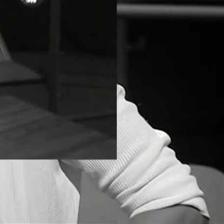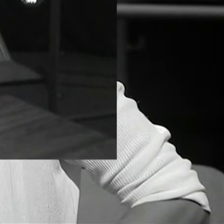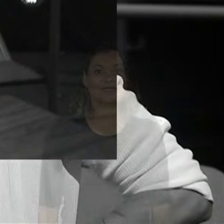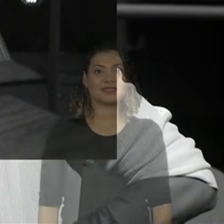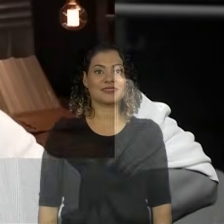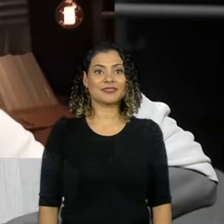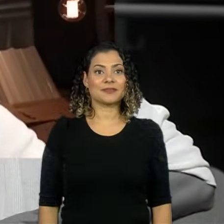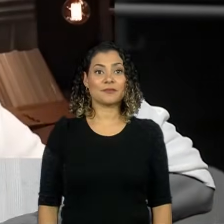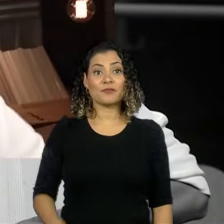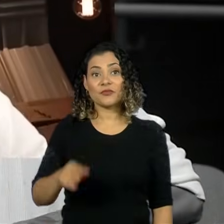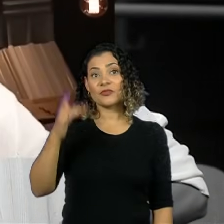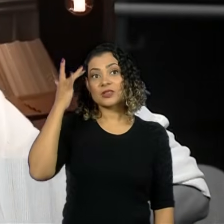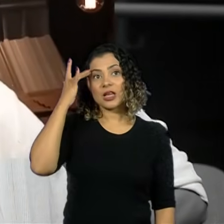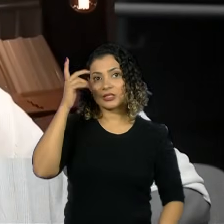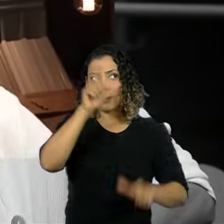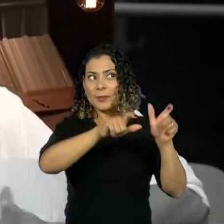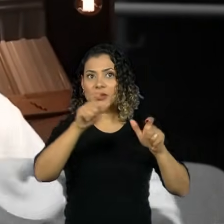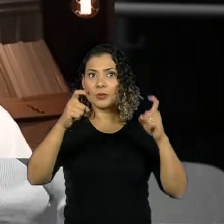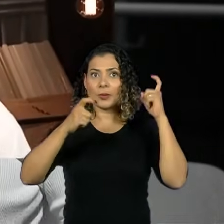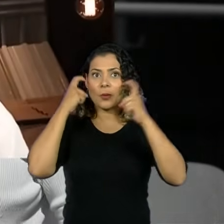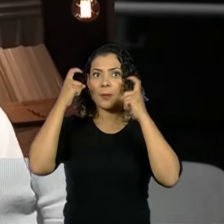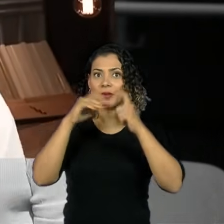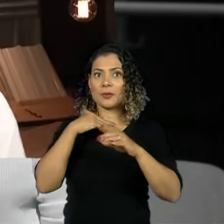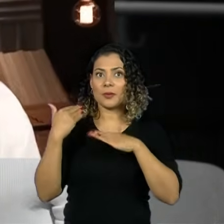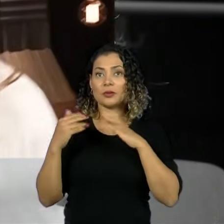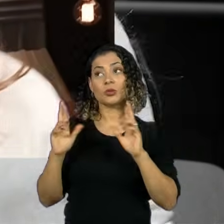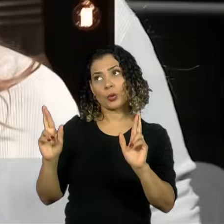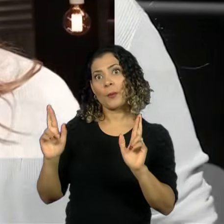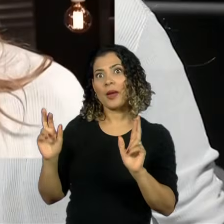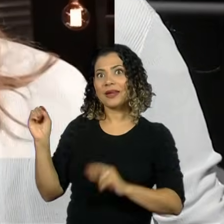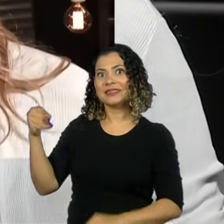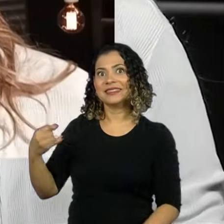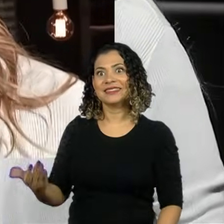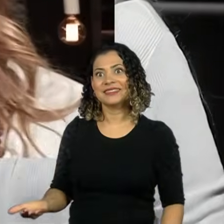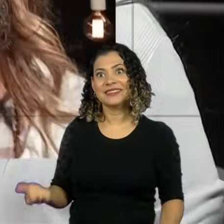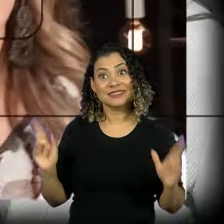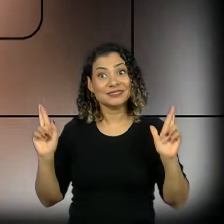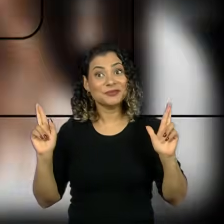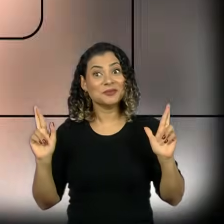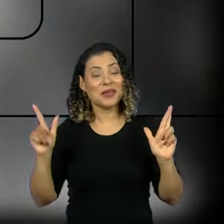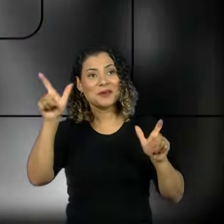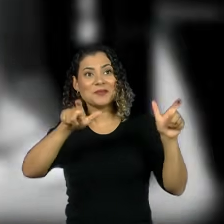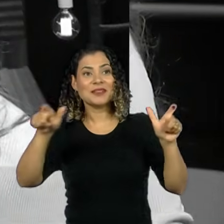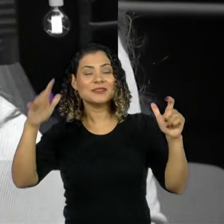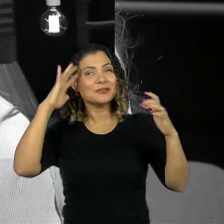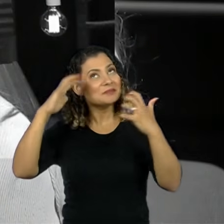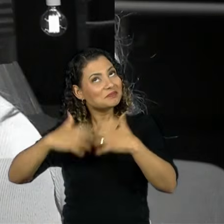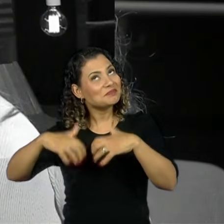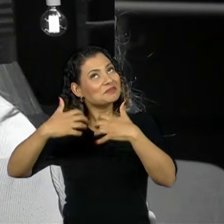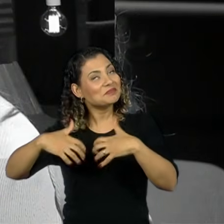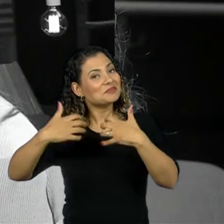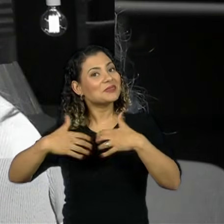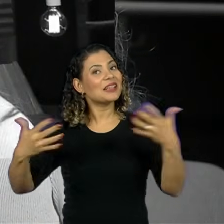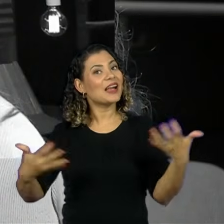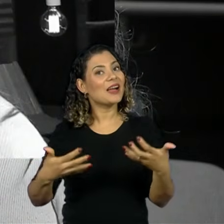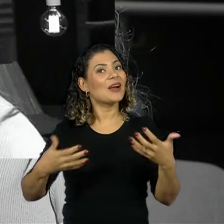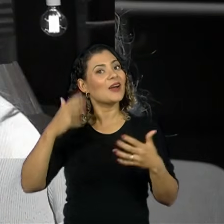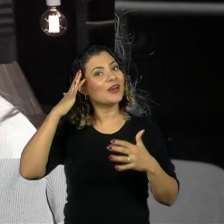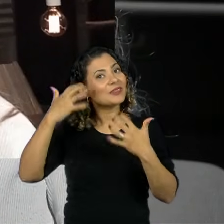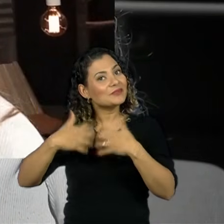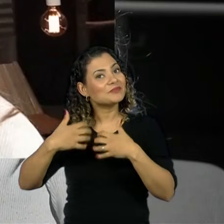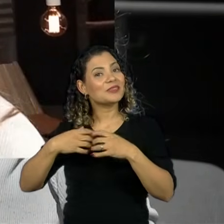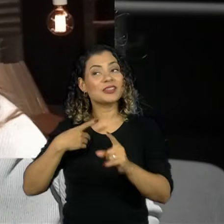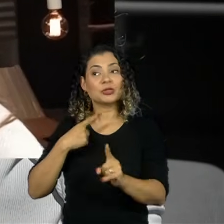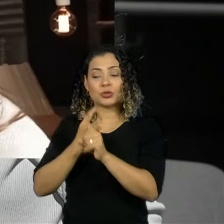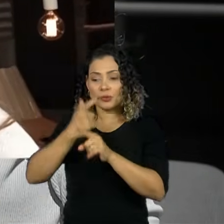Você acha que o pessoal ficou preocupado com a morte? Tomara que sim. Tomara que sim. Eu espero que tenha muita gente com insônia pensando o que vai fazer da vida agora que descobriu